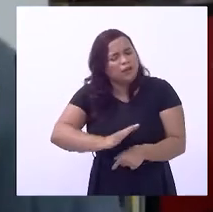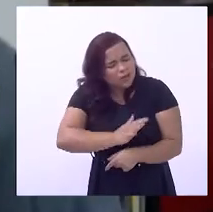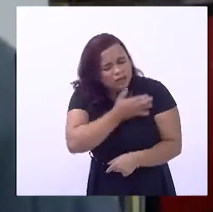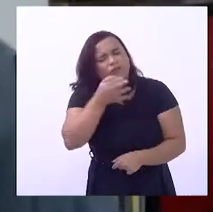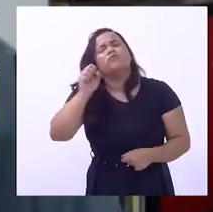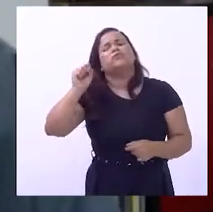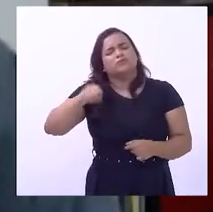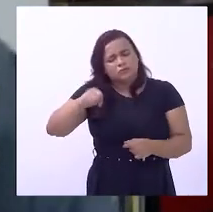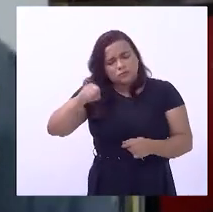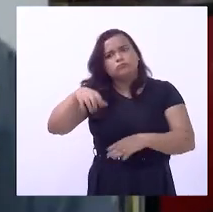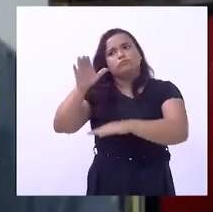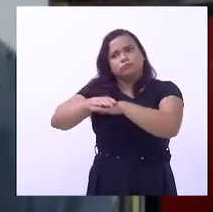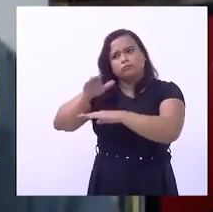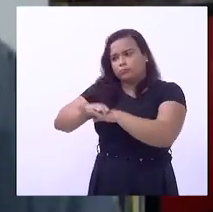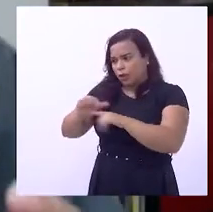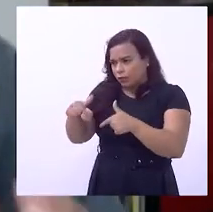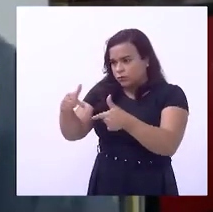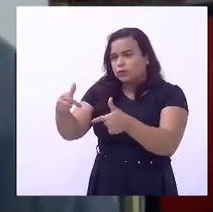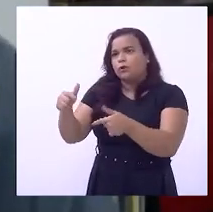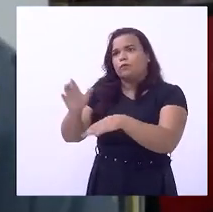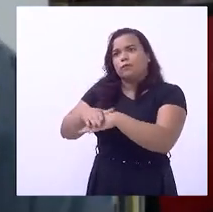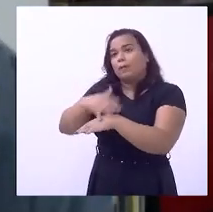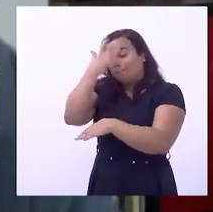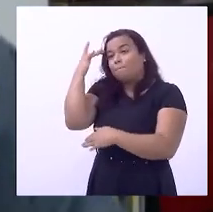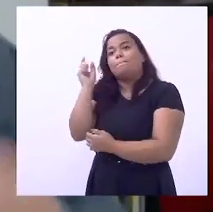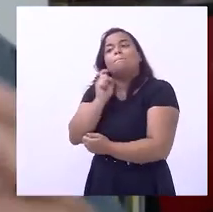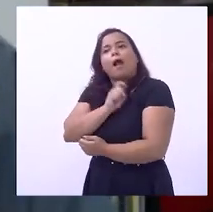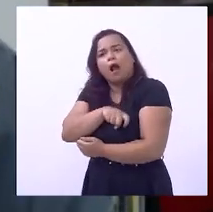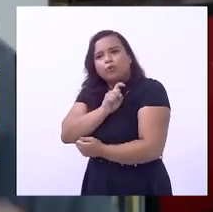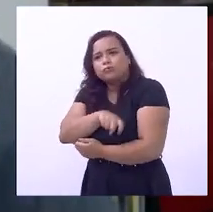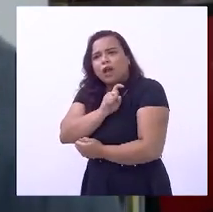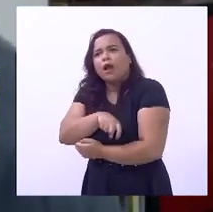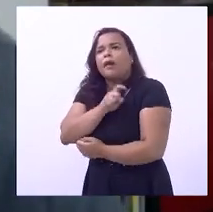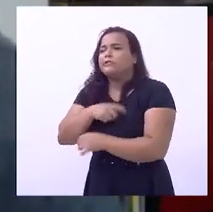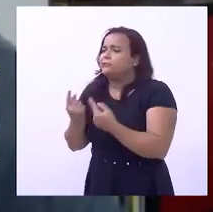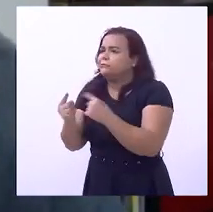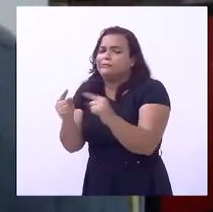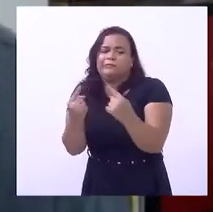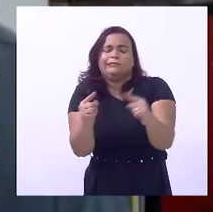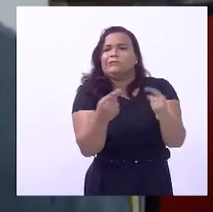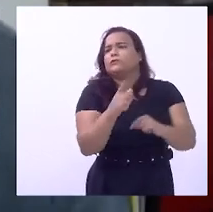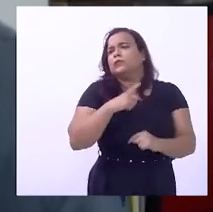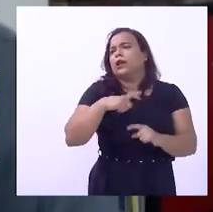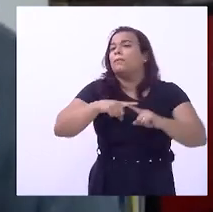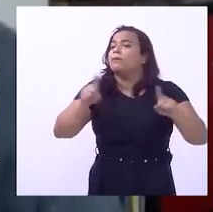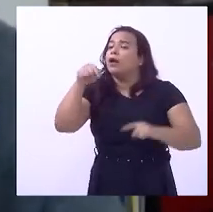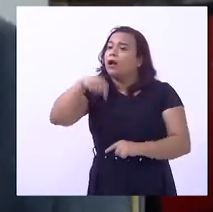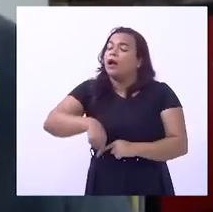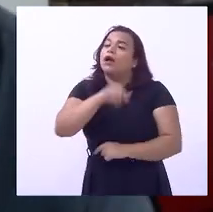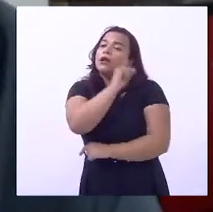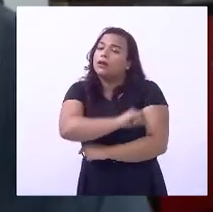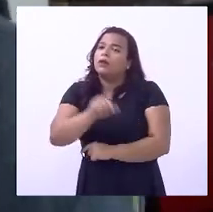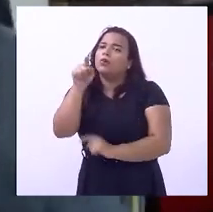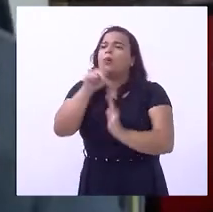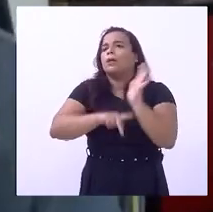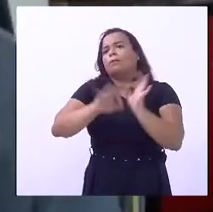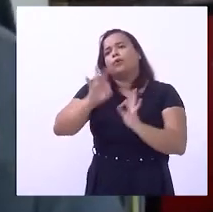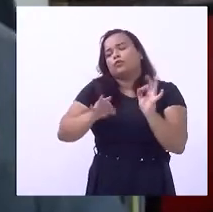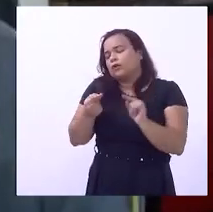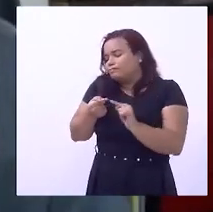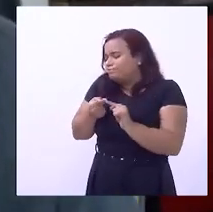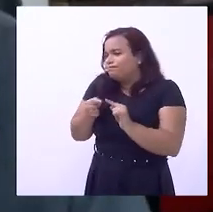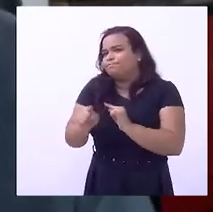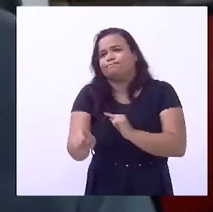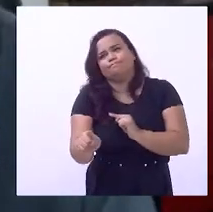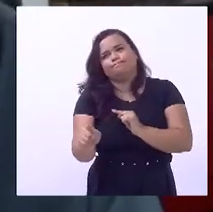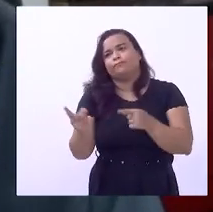são praticadas por pessoas má índole, mas no Rio de Janeiro esse projeto é inadequado, primeiro